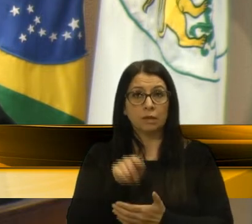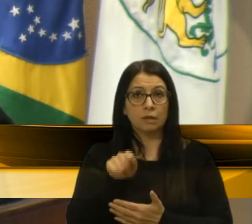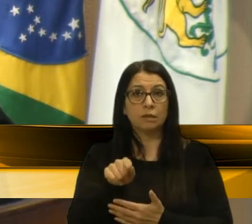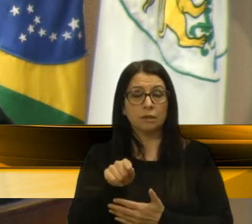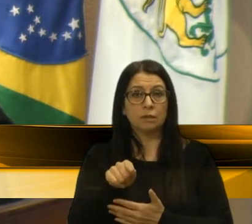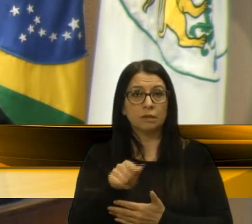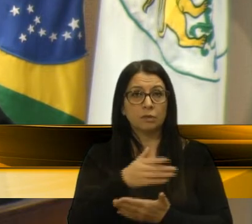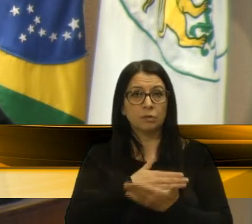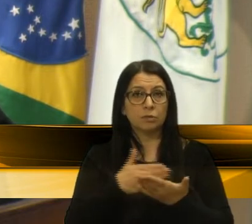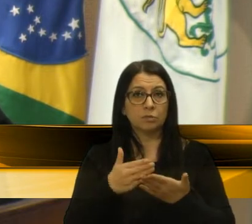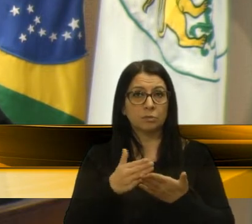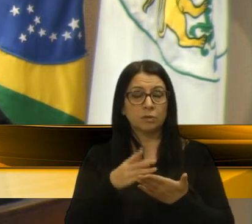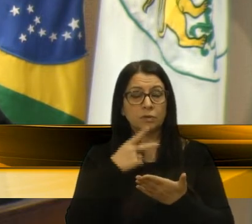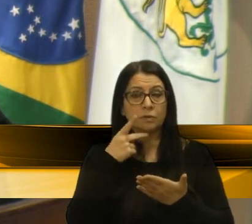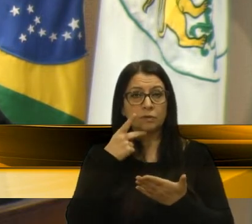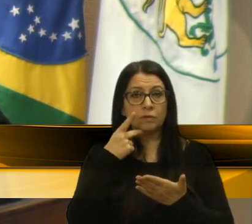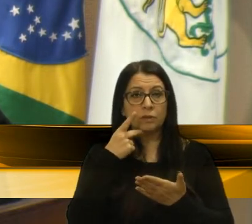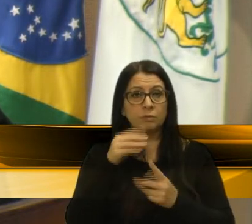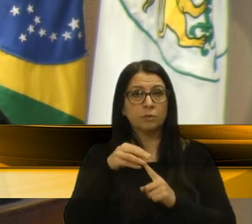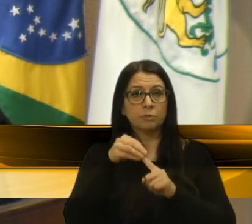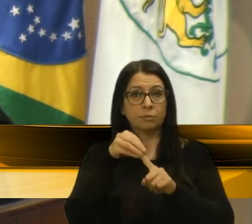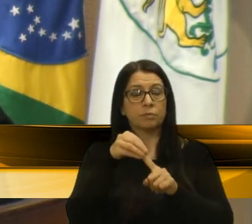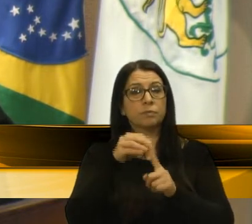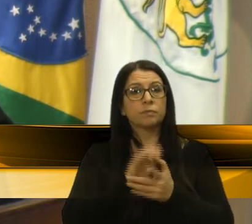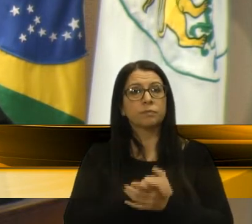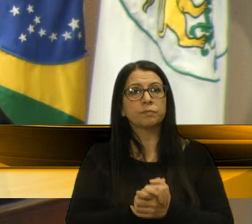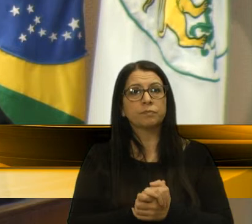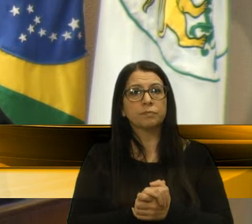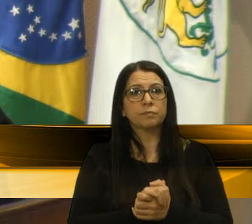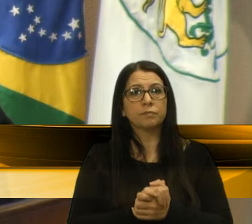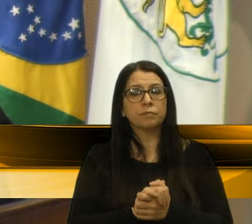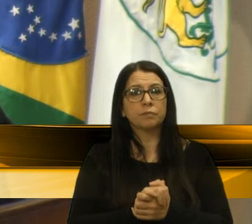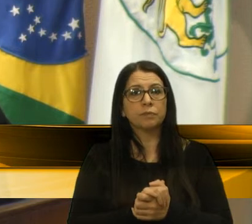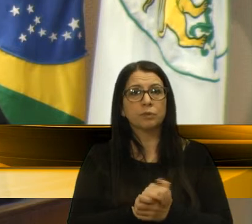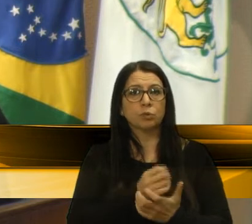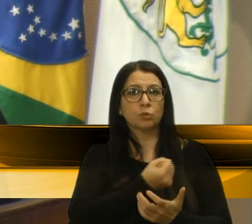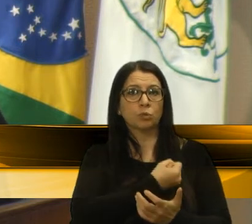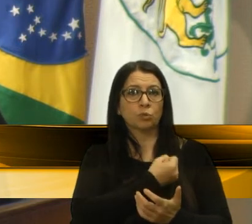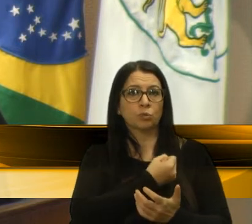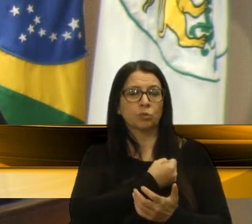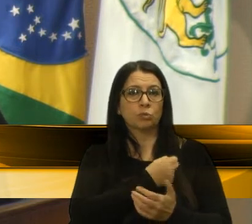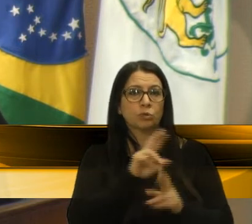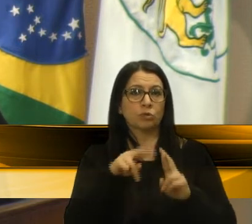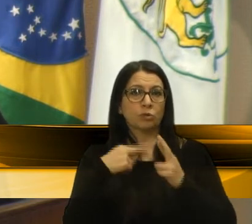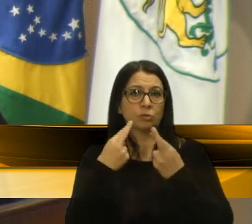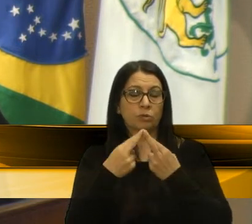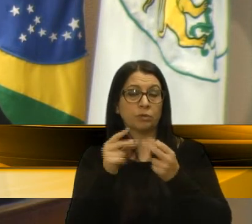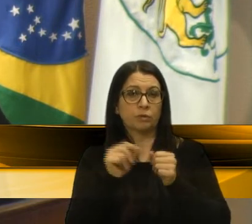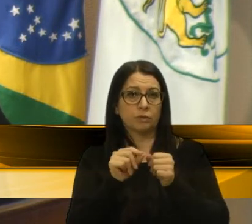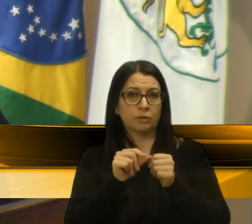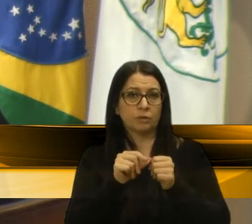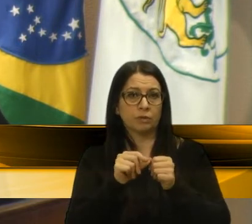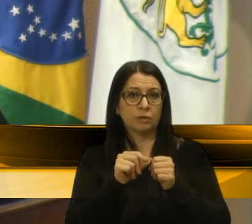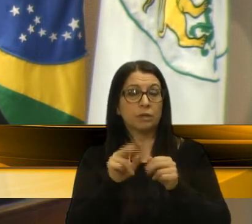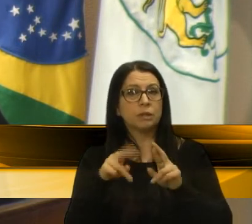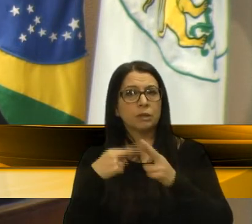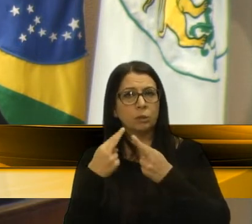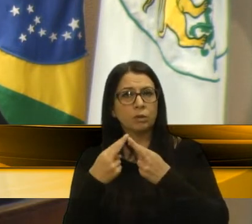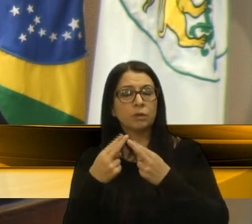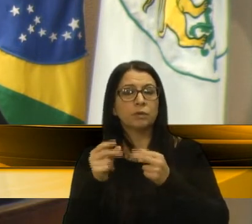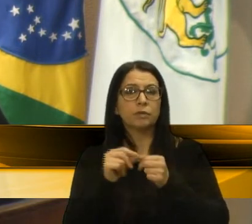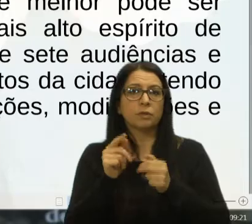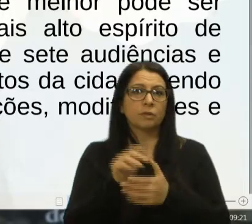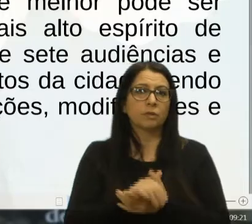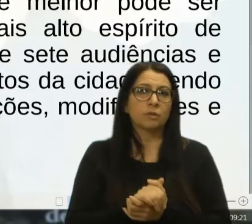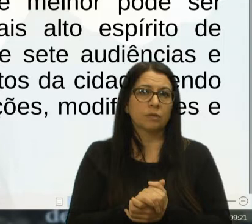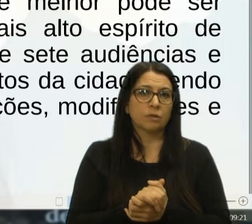no início, nós falamos aí principalmente do grande número de audiências realizadas, reuniões